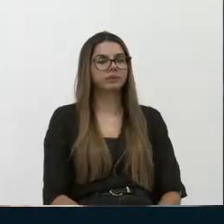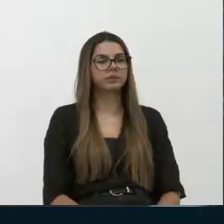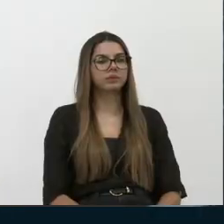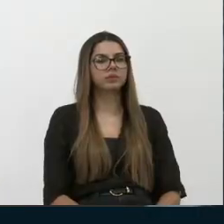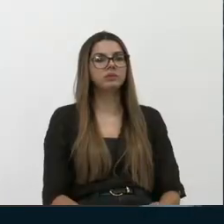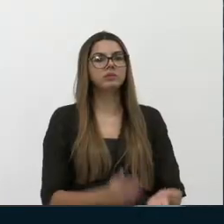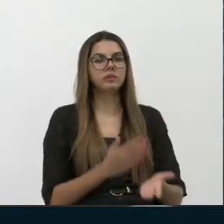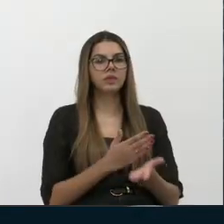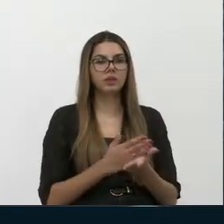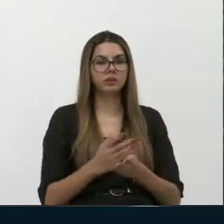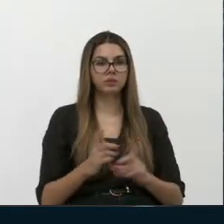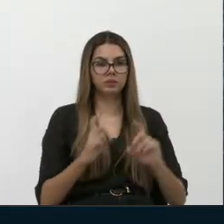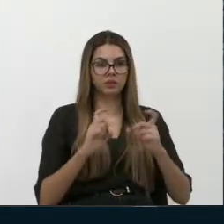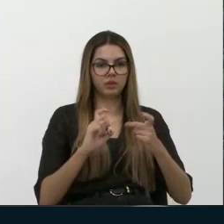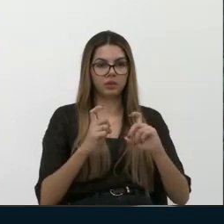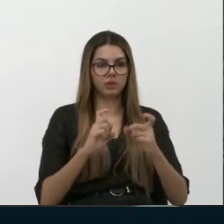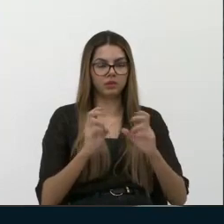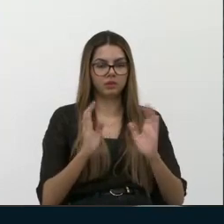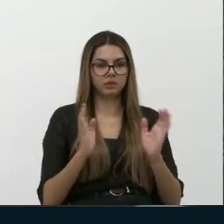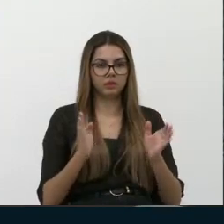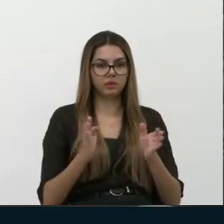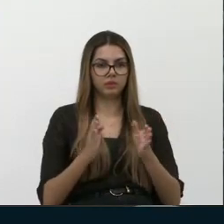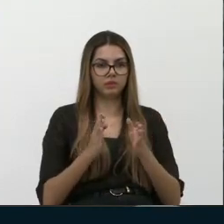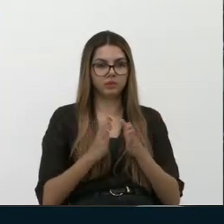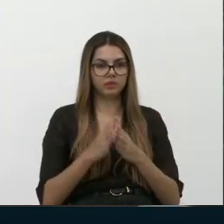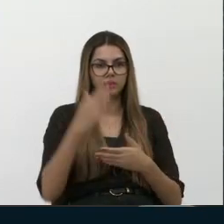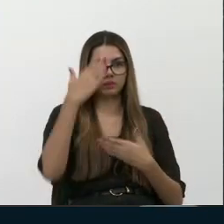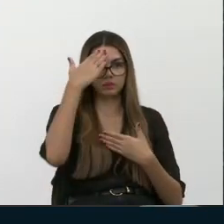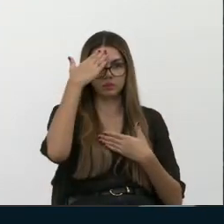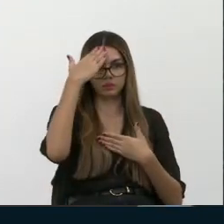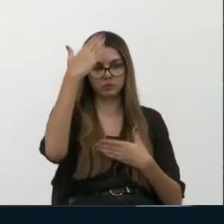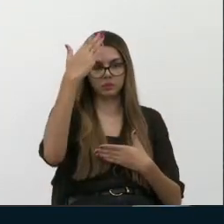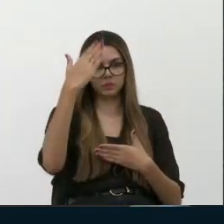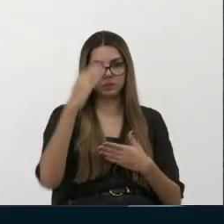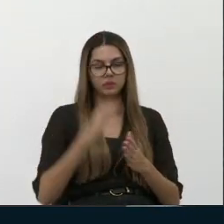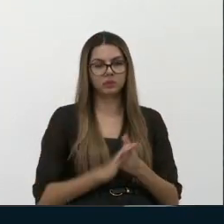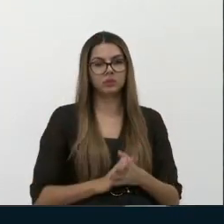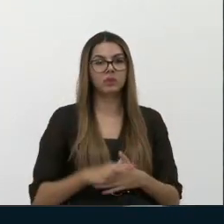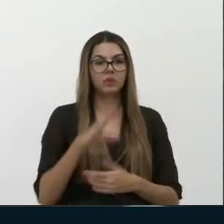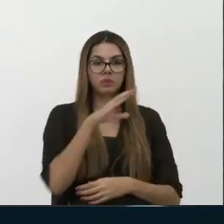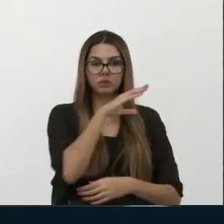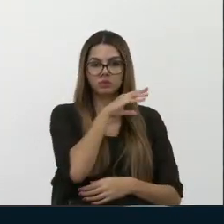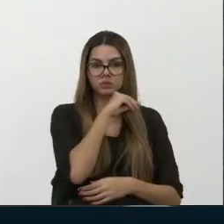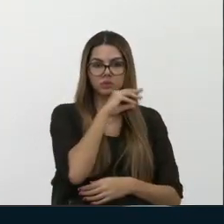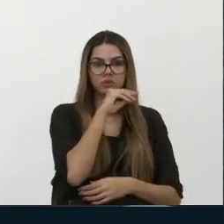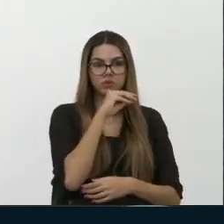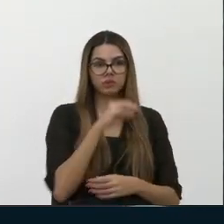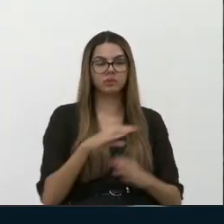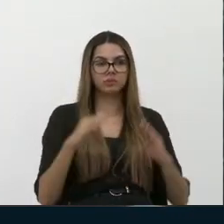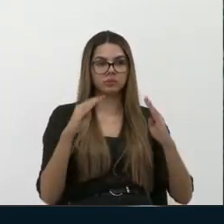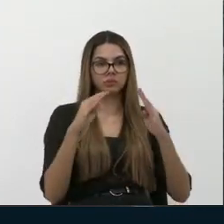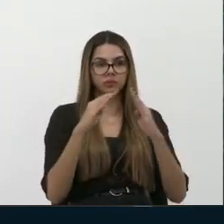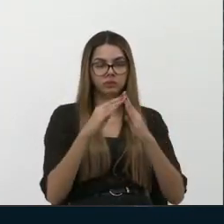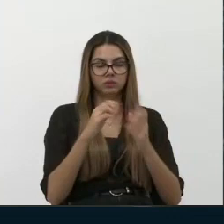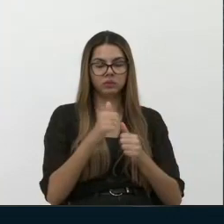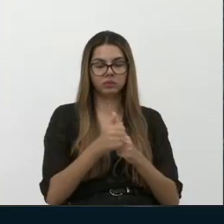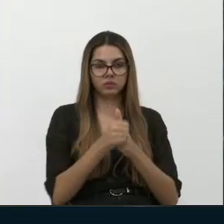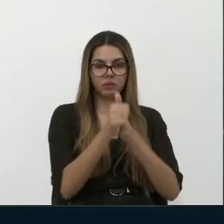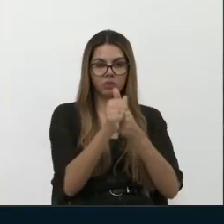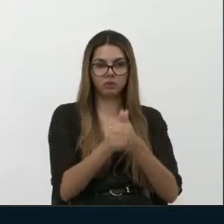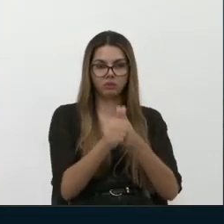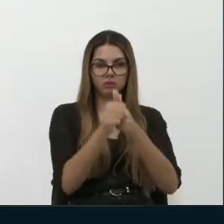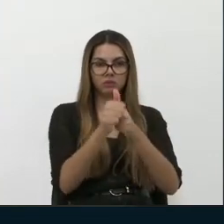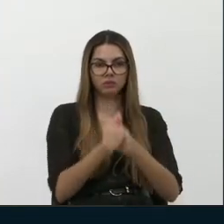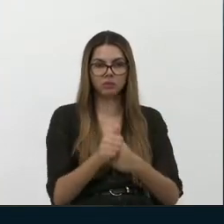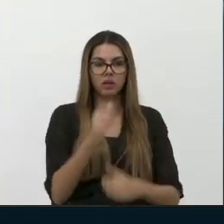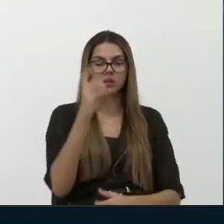Passemos ao pequeno expediente. Agradecer todos os funcionários da casa, todos os assessores que nos acompanharam no final de